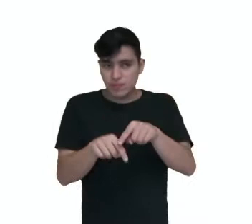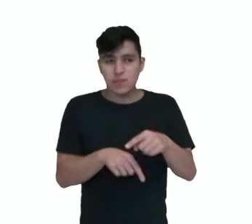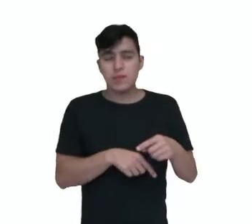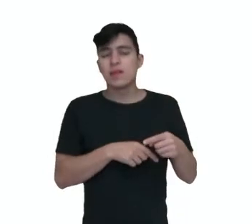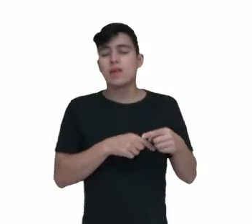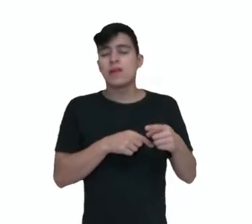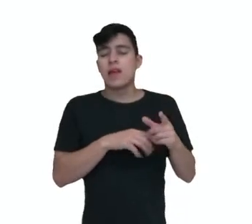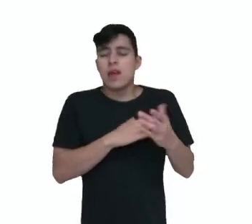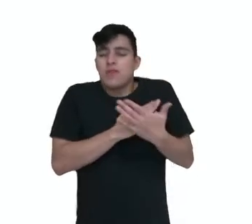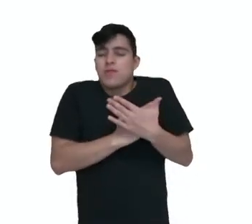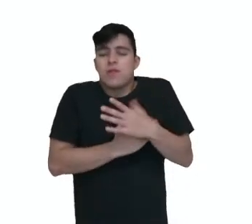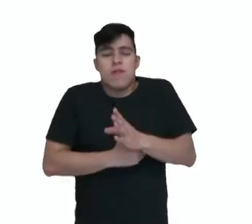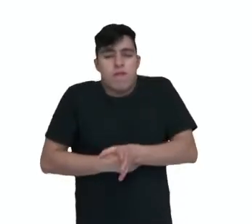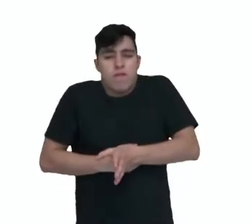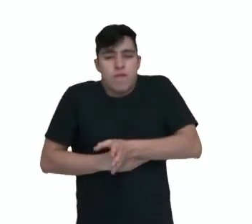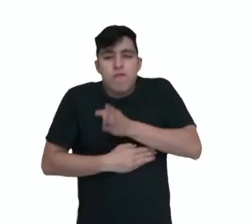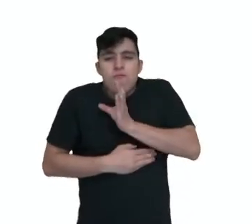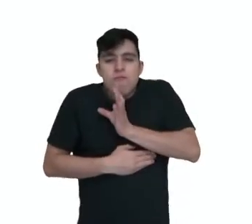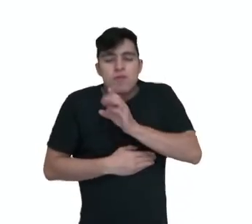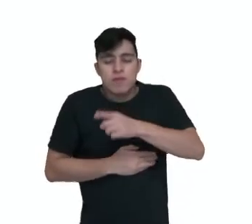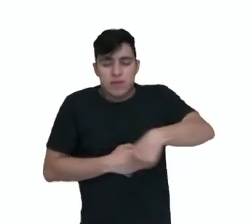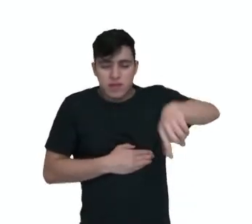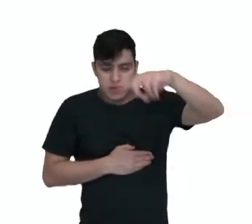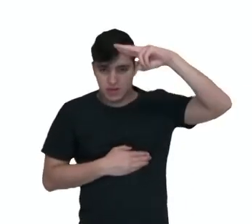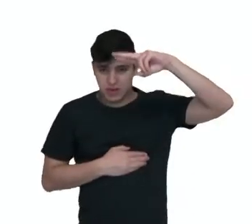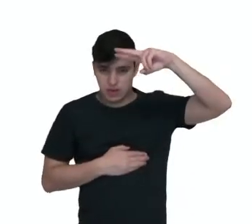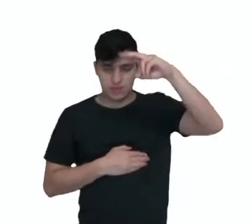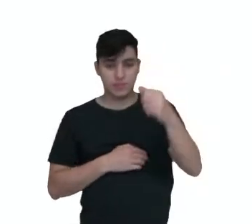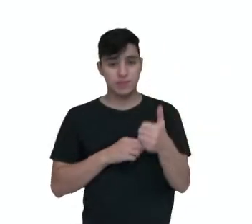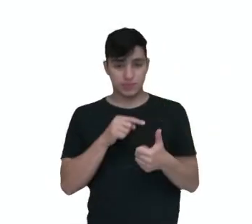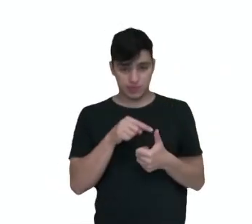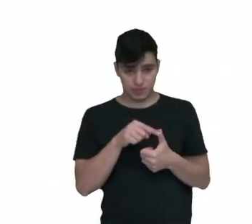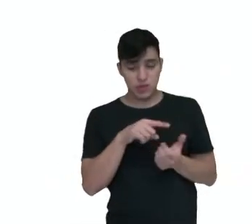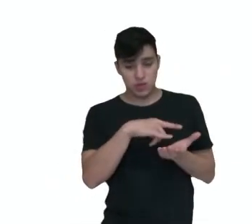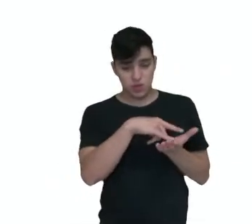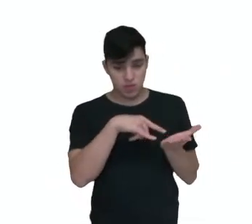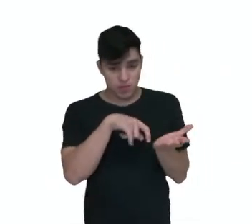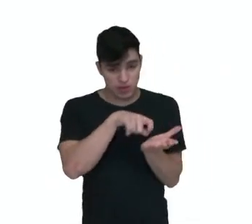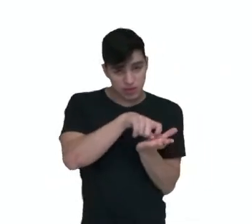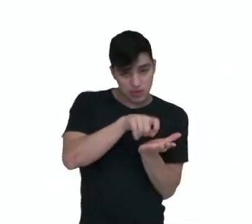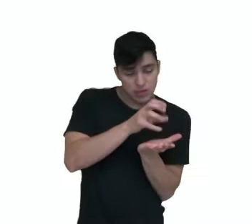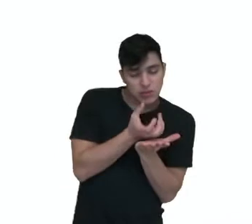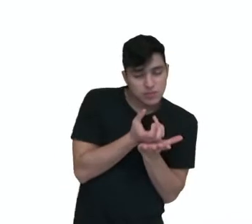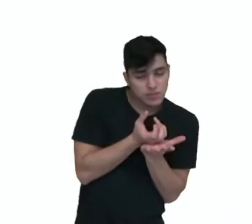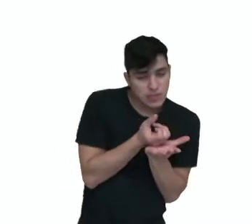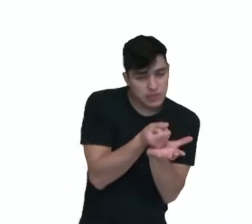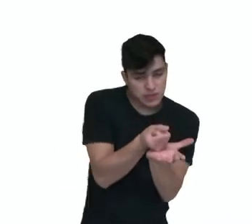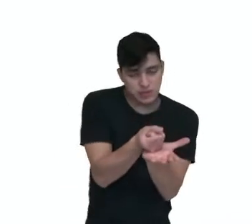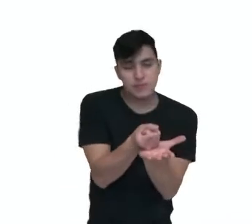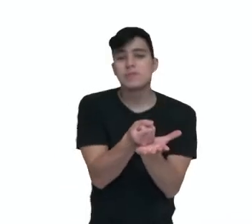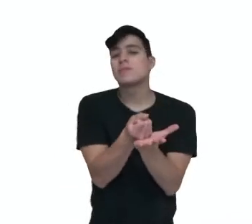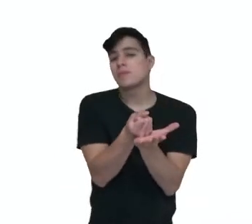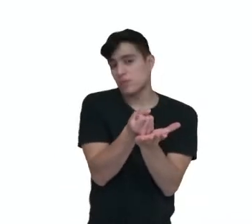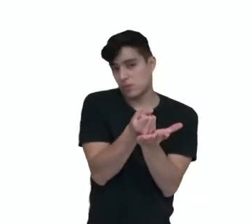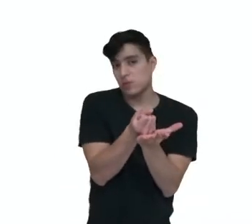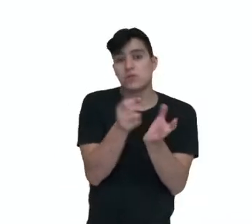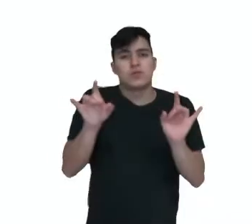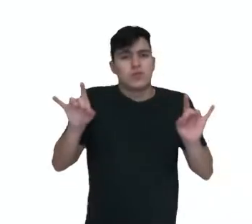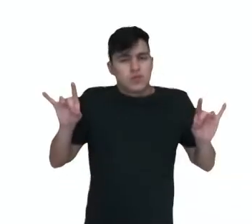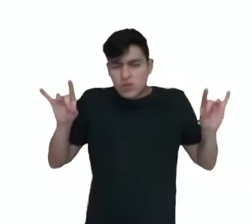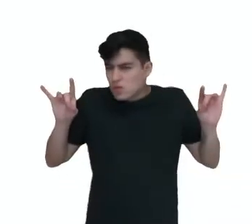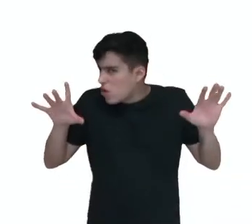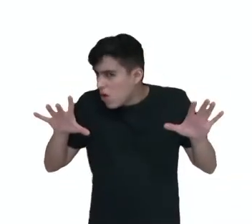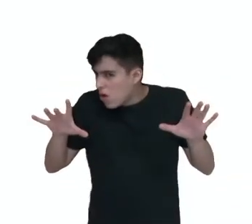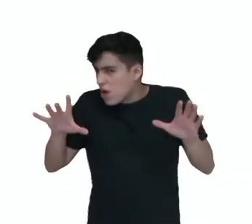permite conhecer a história do continente africano, né? Os documentos escritos sobre a história da África, não só os